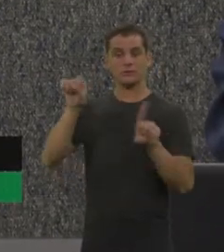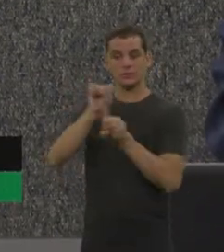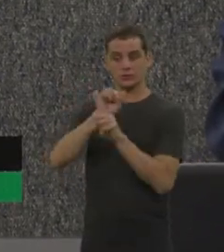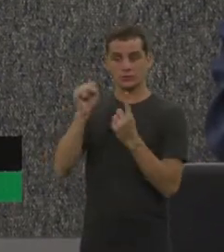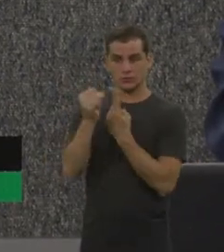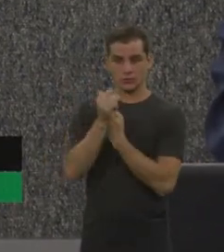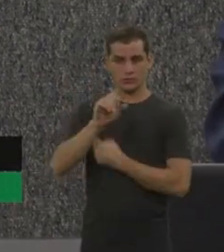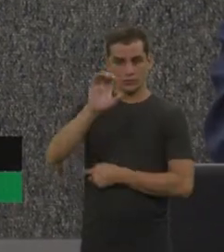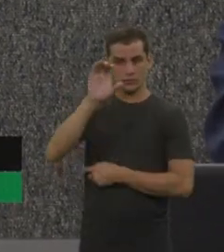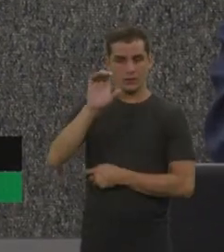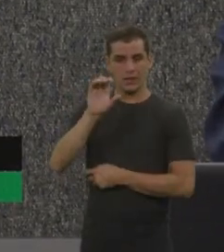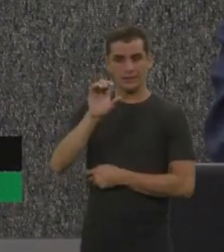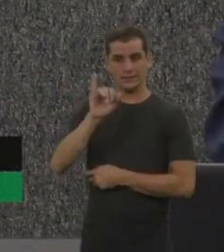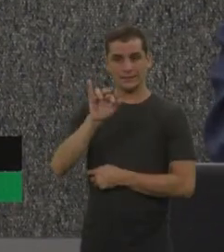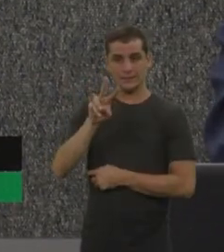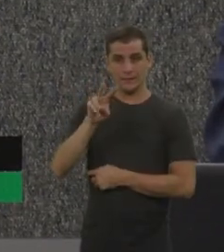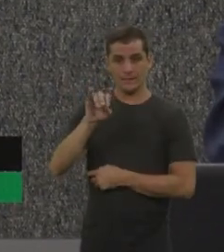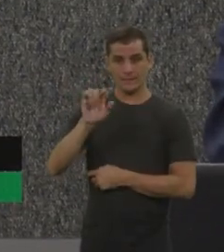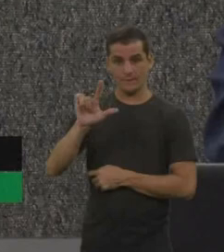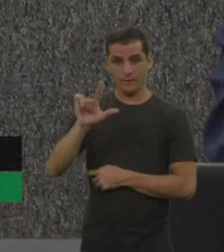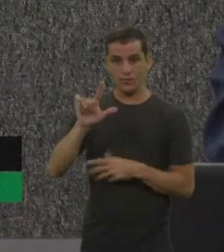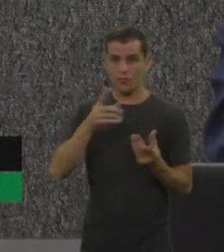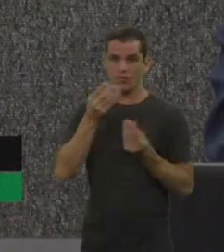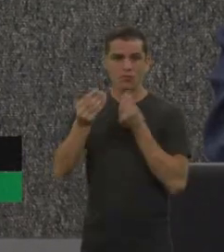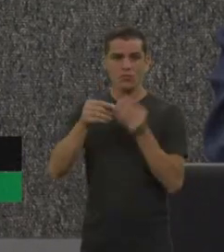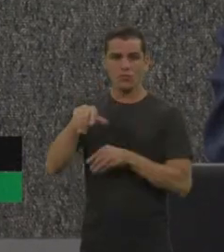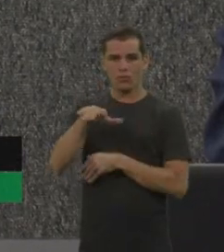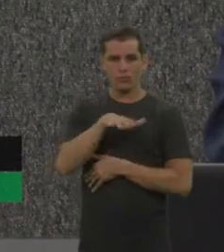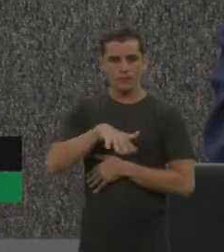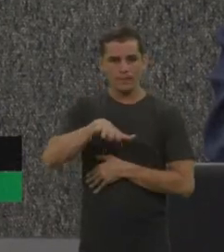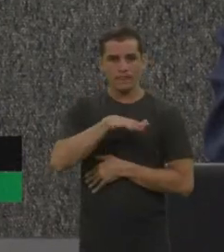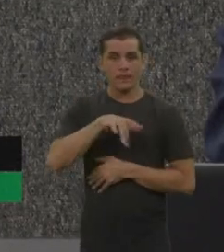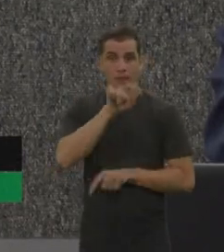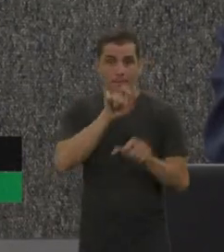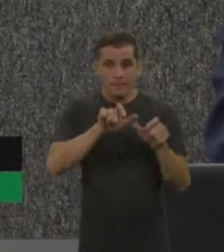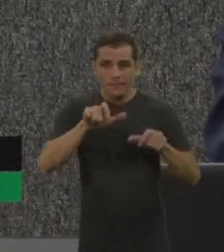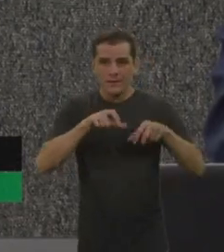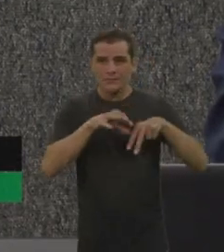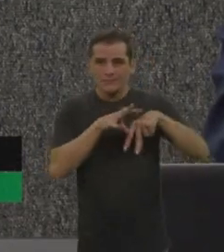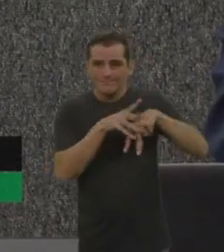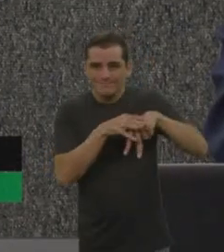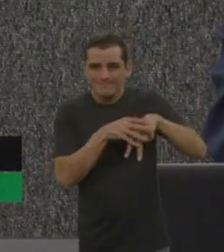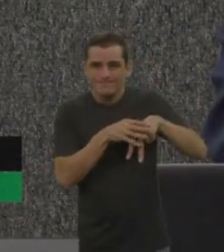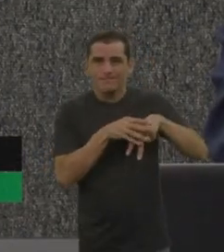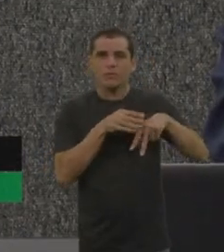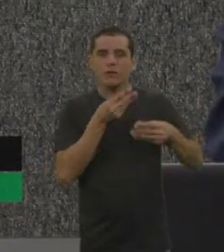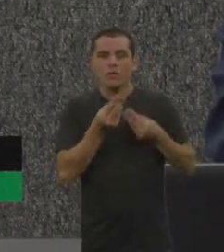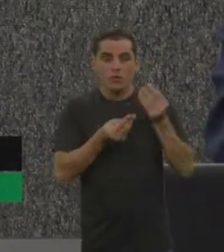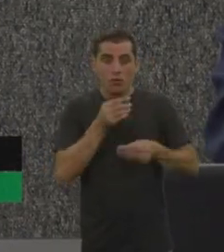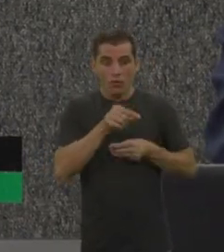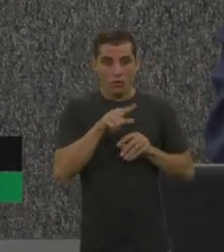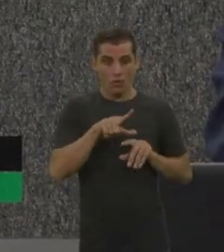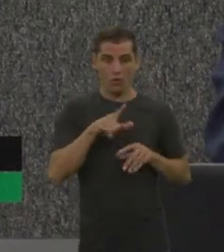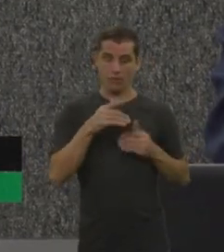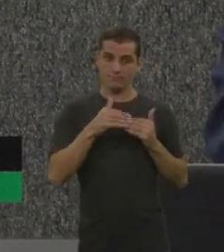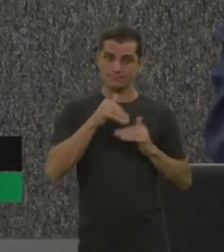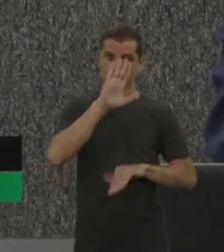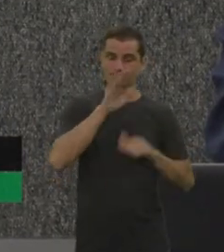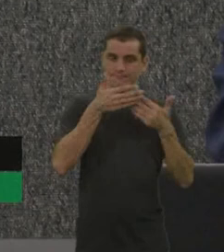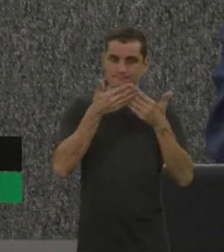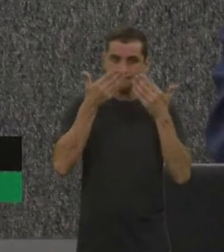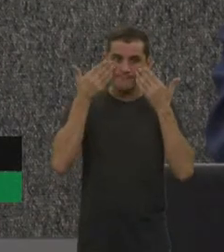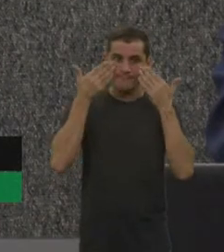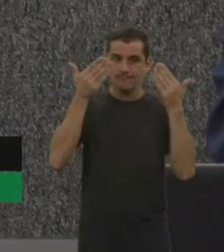os pacientes com doenças raras passaram a ter visibilidade. Porque, apesar de serem 13 milhões a estimativa